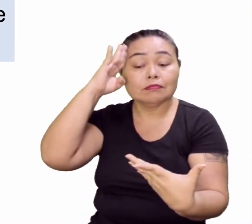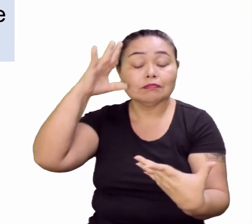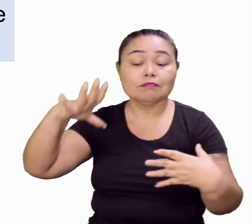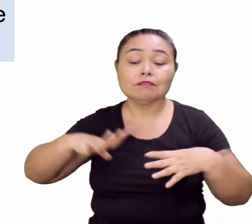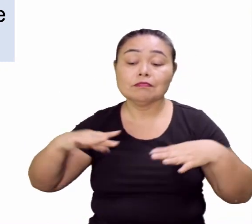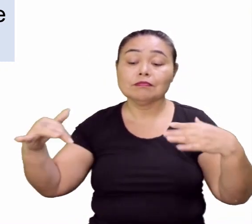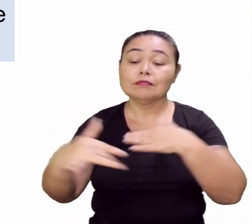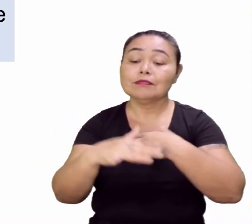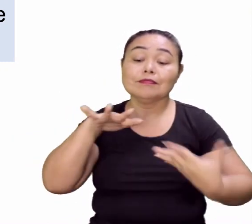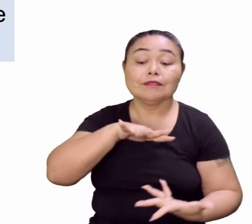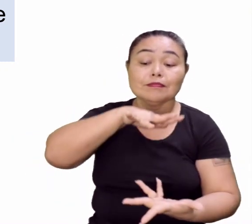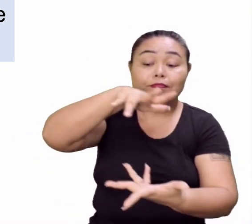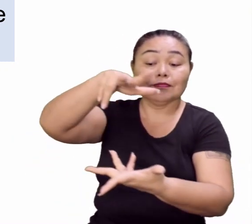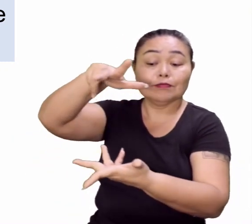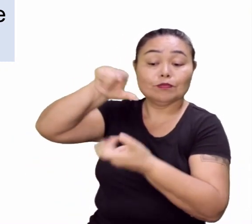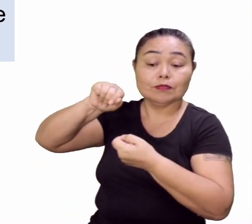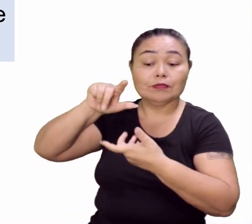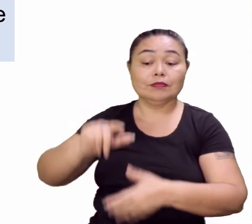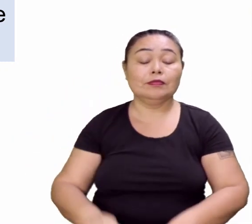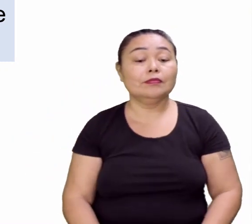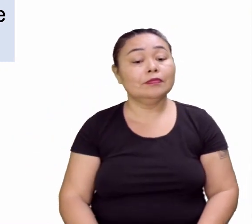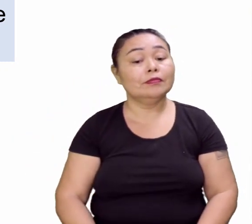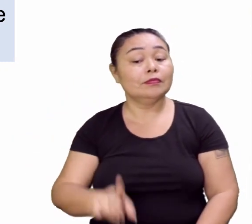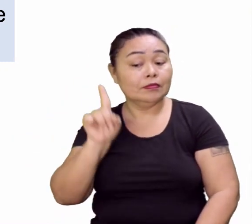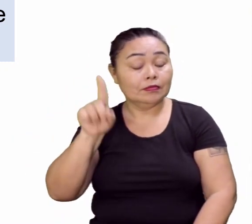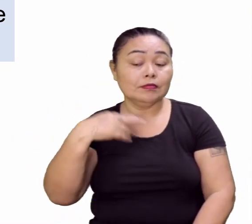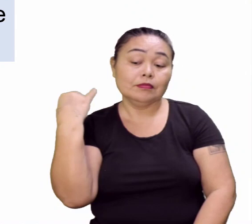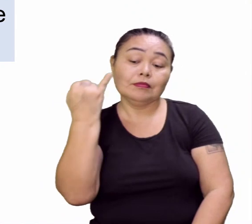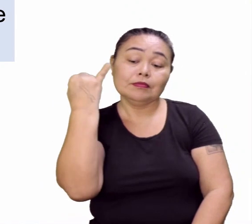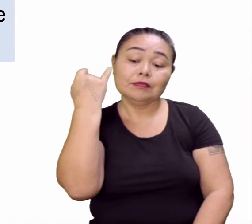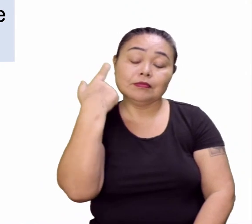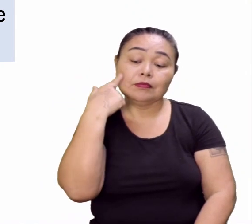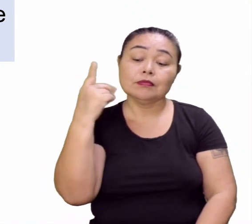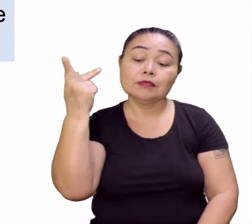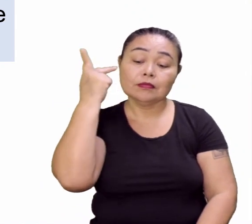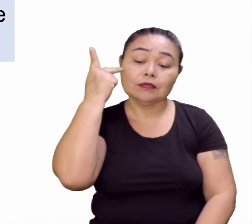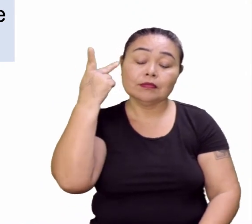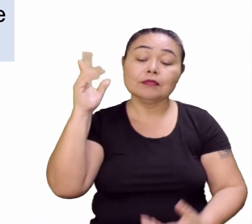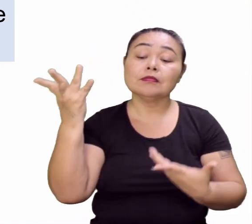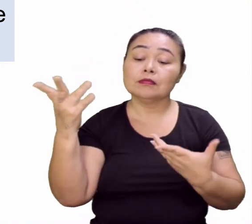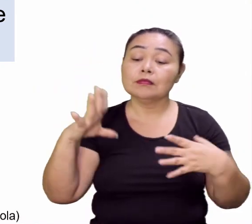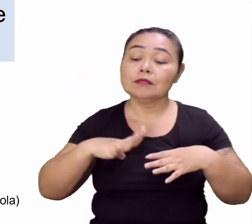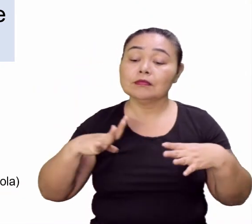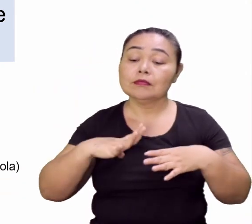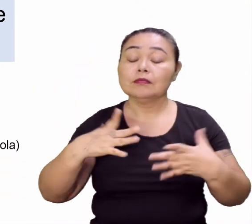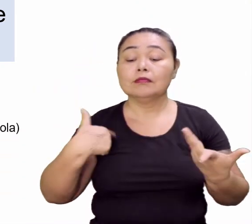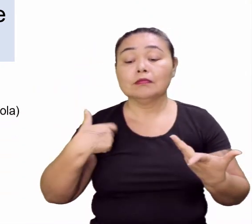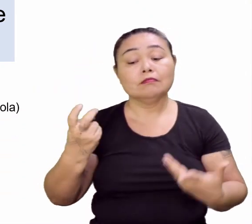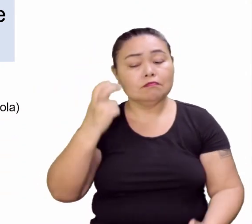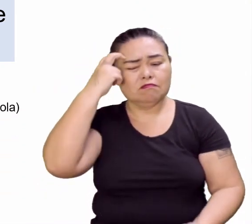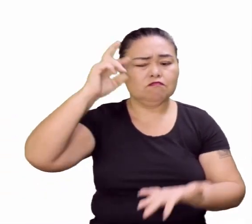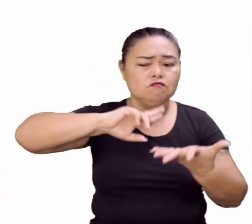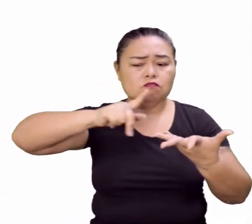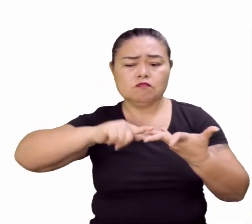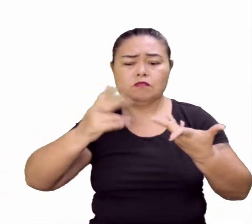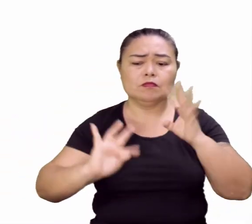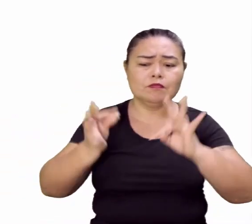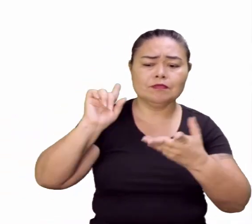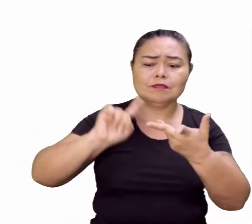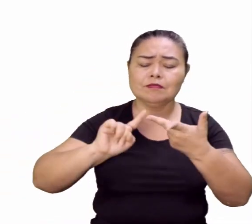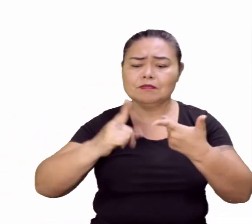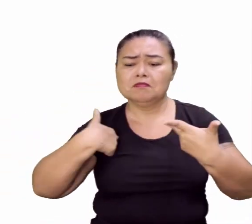urbanos do mundo. Muito bem. E essa é a importância da cidade de São Paulo no Exatamente. Brasil, não é isso? Tem culturas diferentes, tem tecnologia,